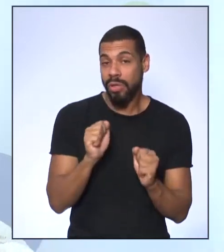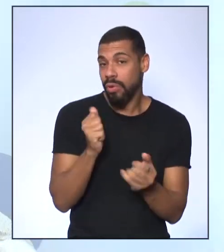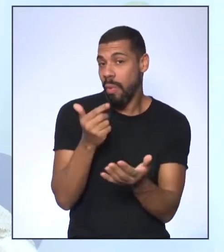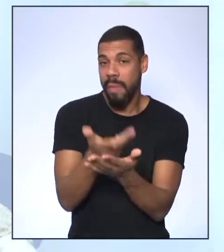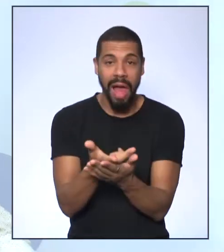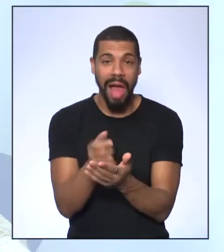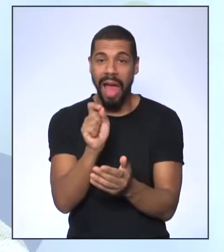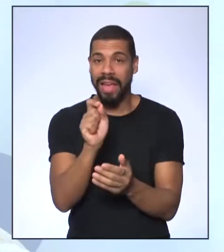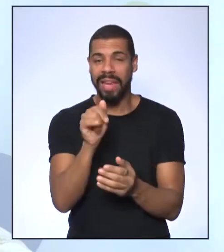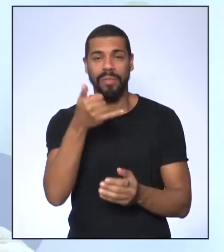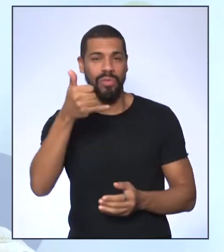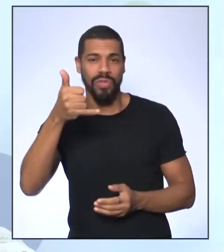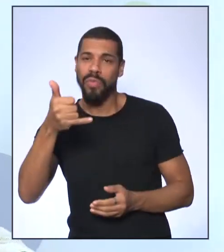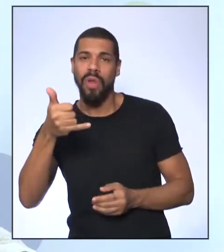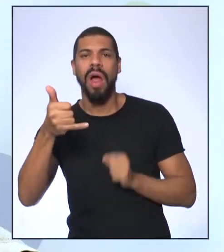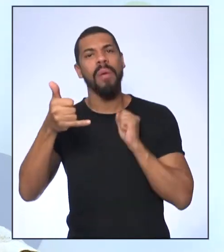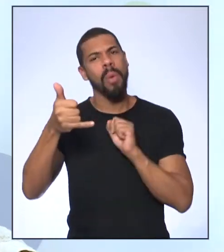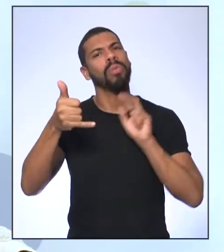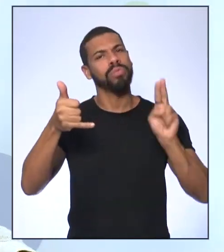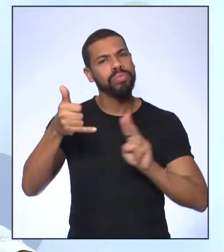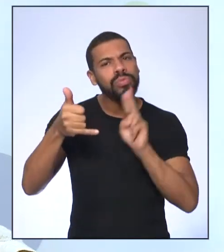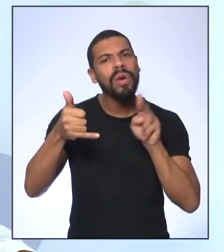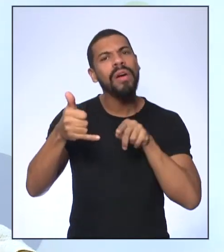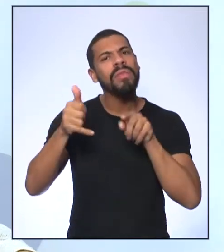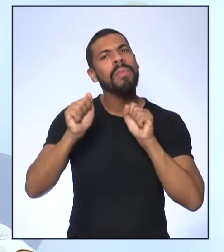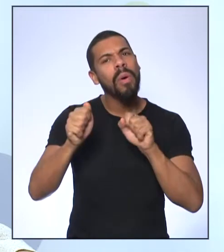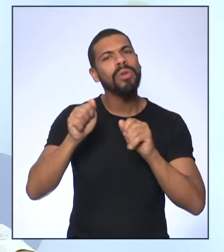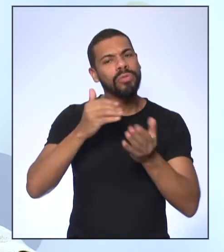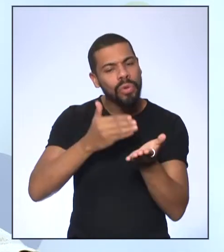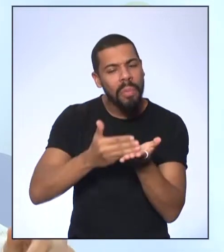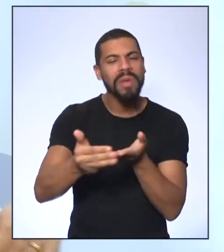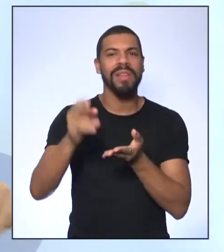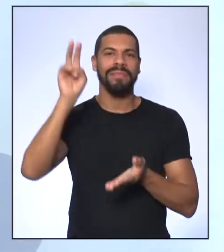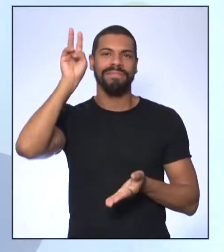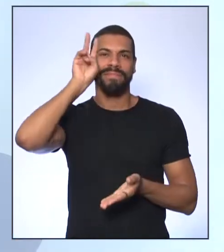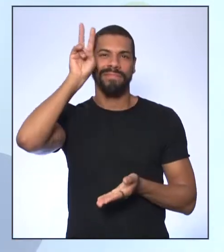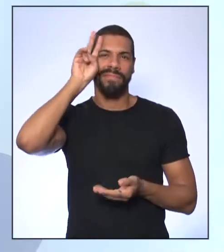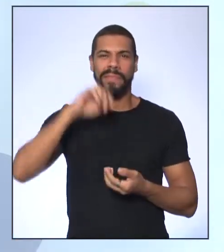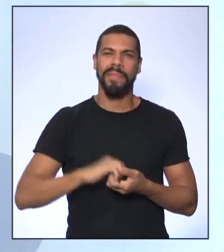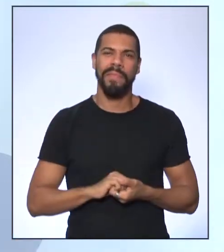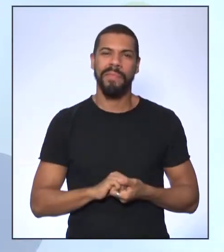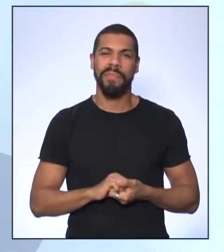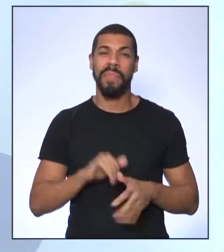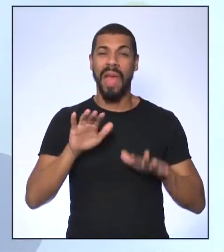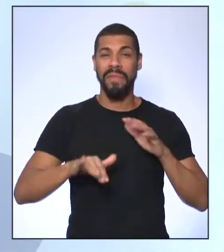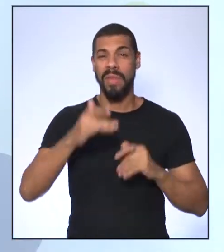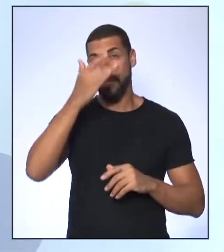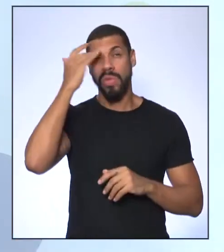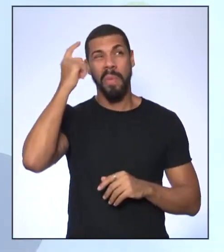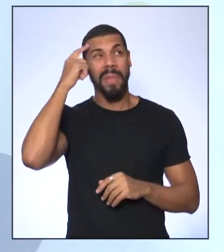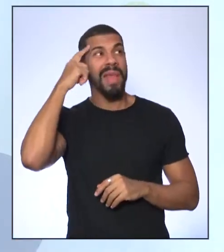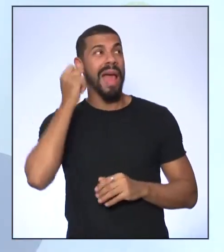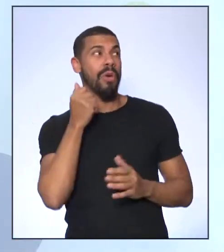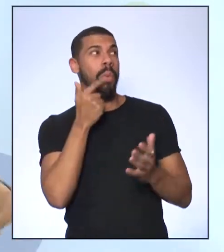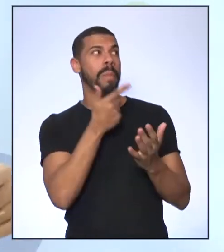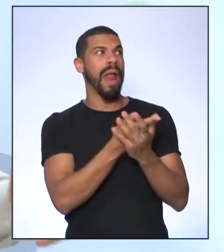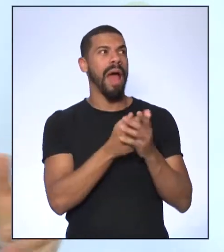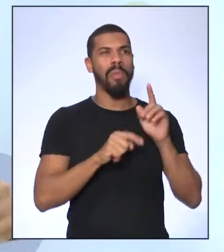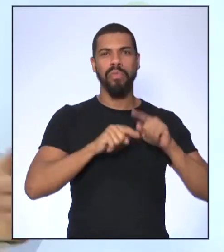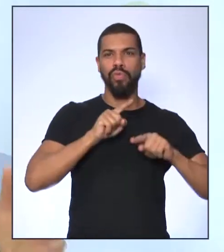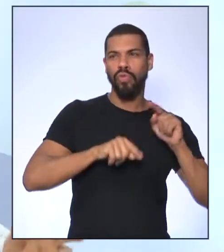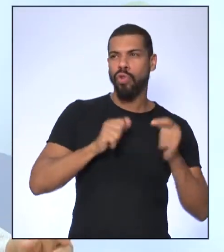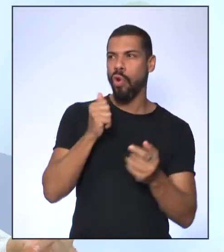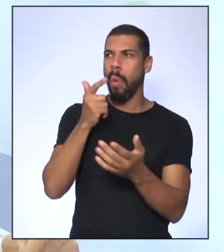você tem o seu celular, ele já é o início para se contar uma história. A gente fica pensando em comprar equipamento e não produz, né? Às vezes compra